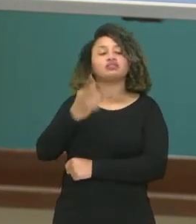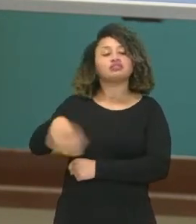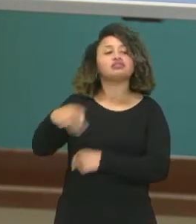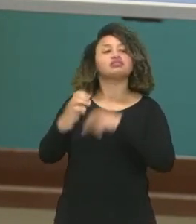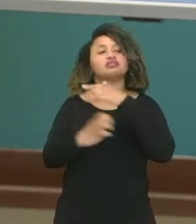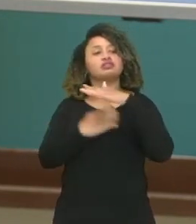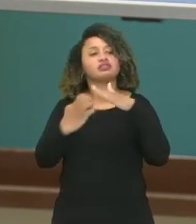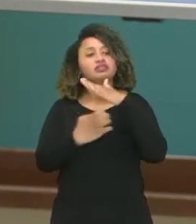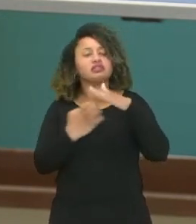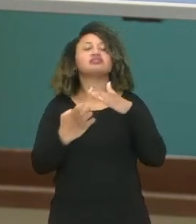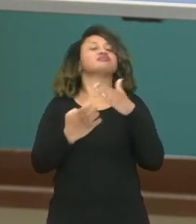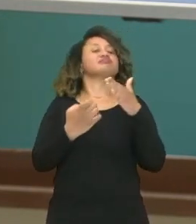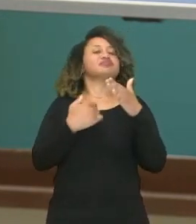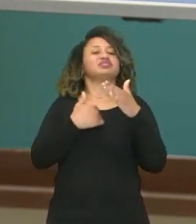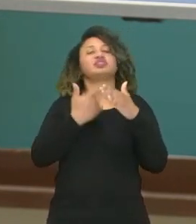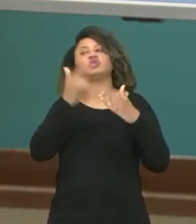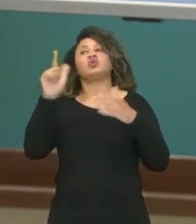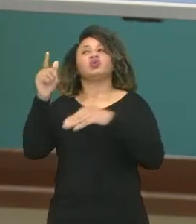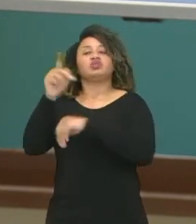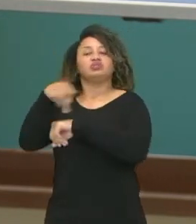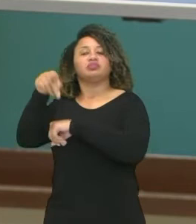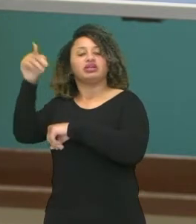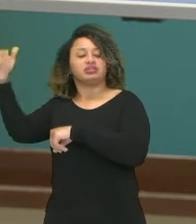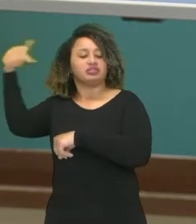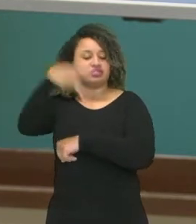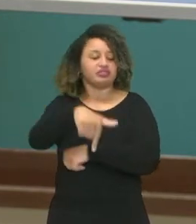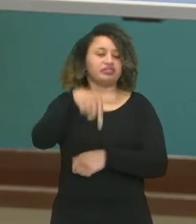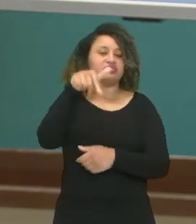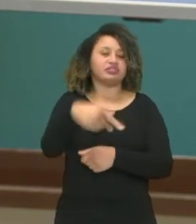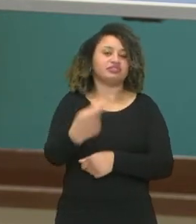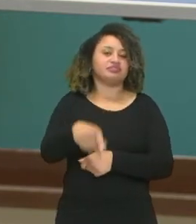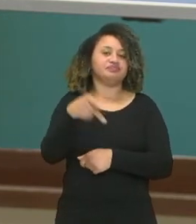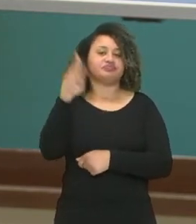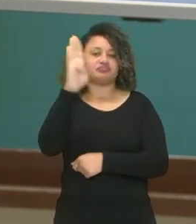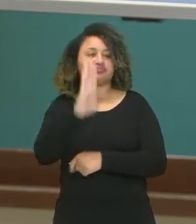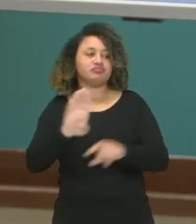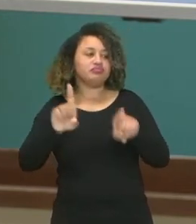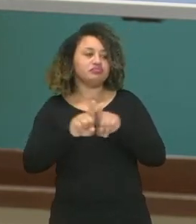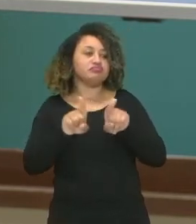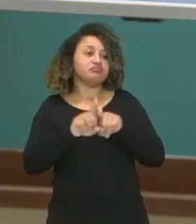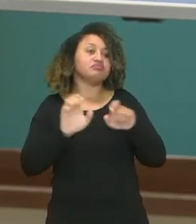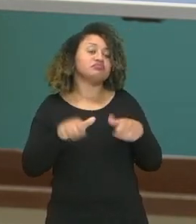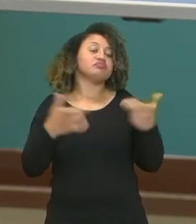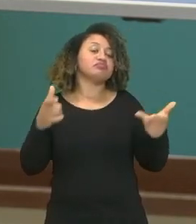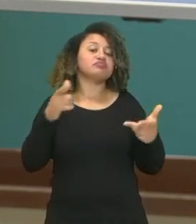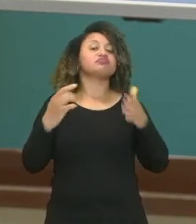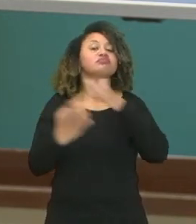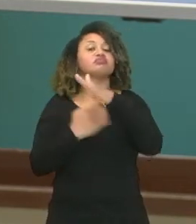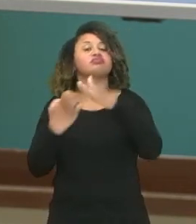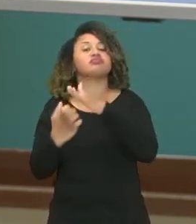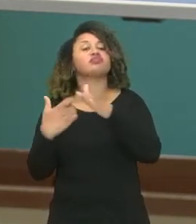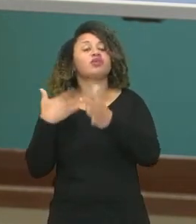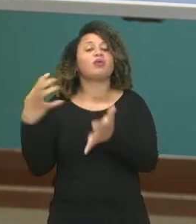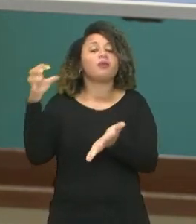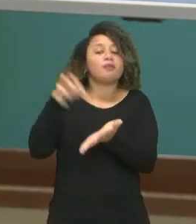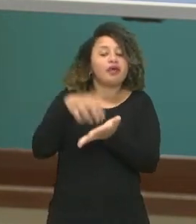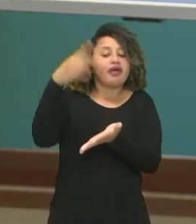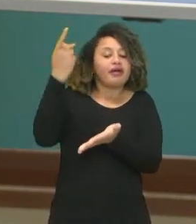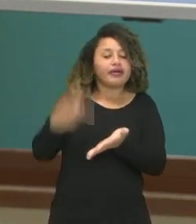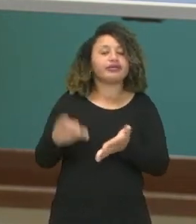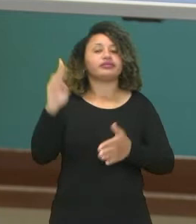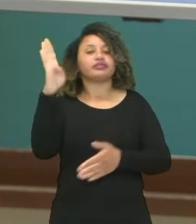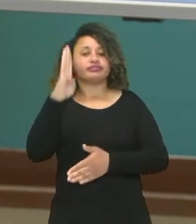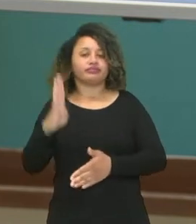indústrias multinacionais que vinham de fora do Brasil para dentro. E assim, muitas dessas empresas se instalaram no Brasil. Entre